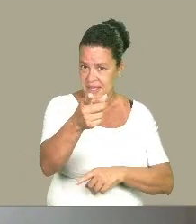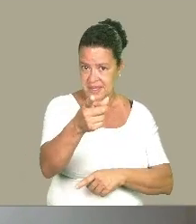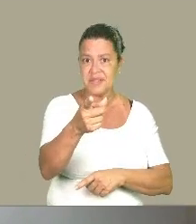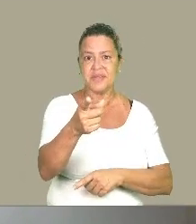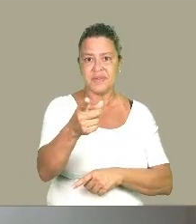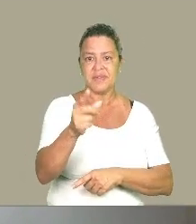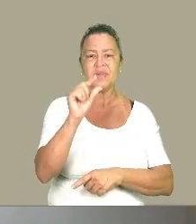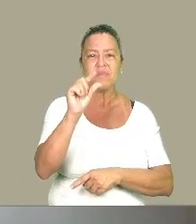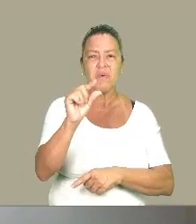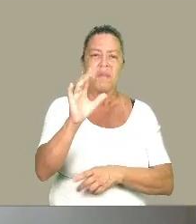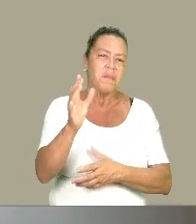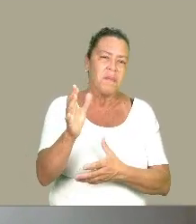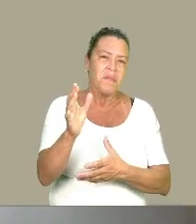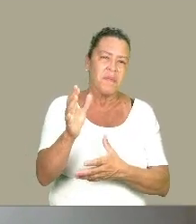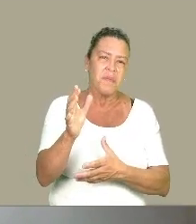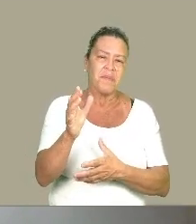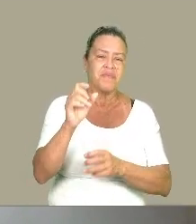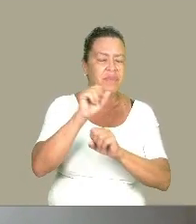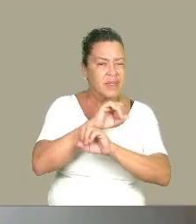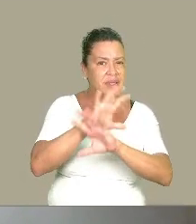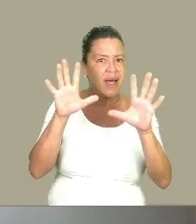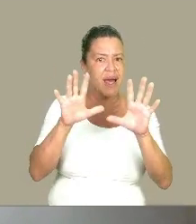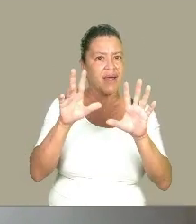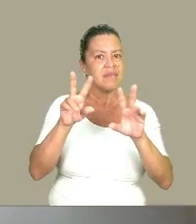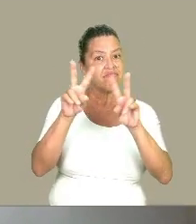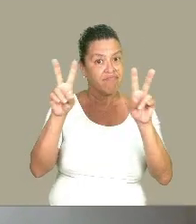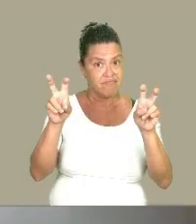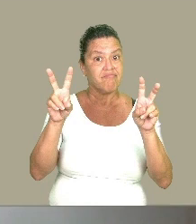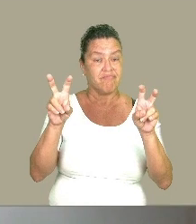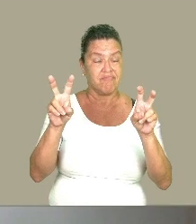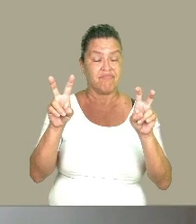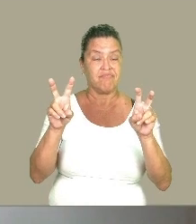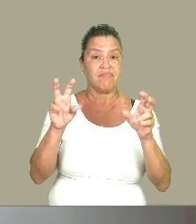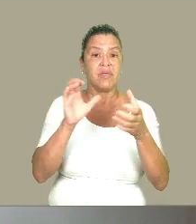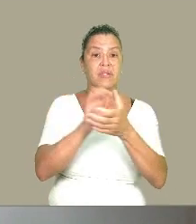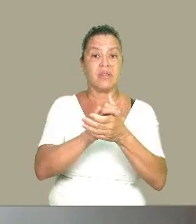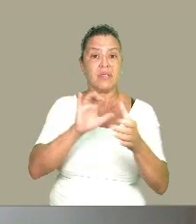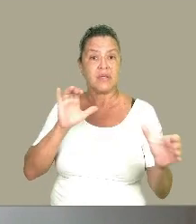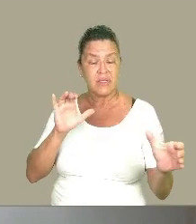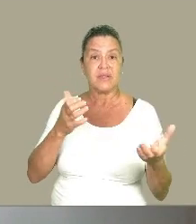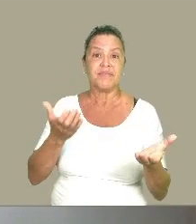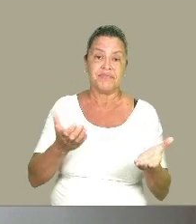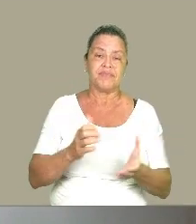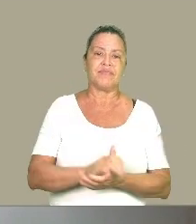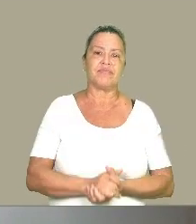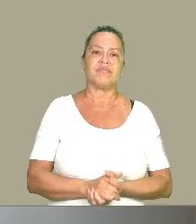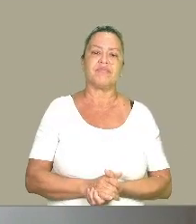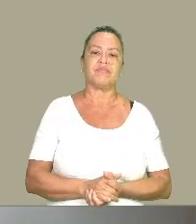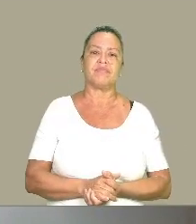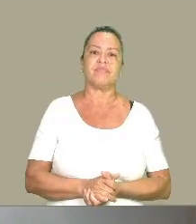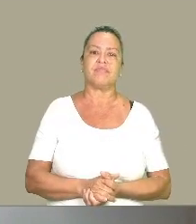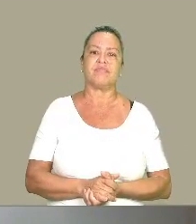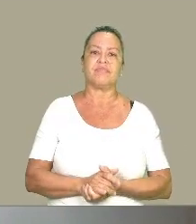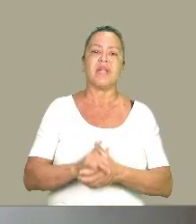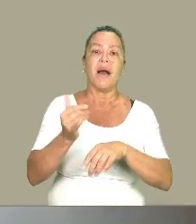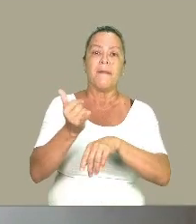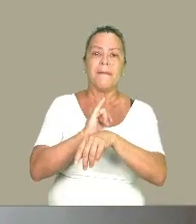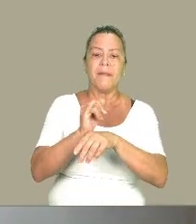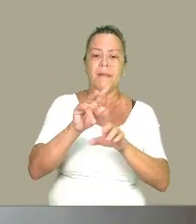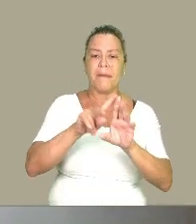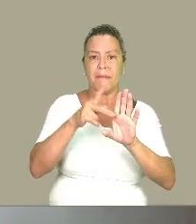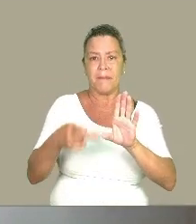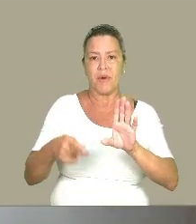pouco mais de esclarecimento sobre o tema da separação conjugal. Os nossos canais do Lar Irmã